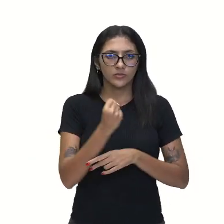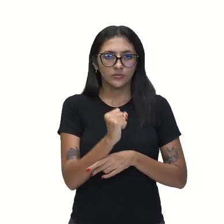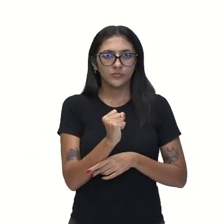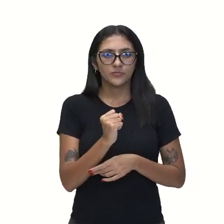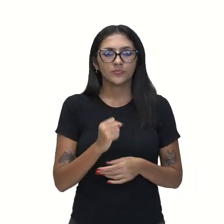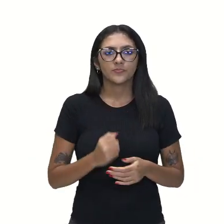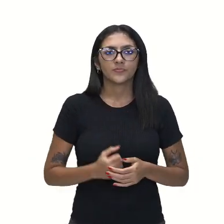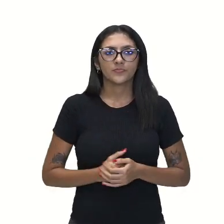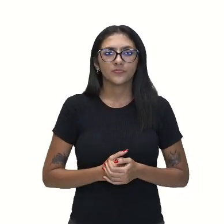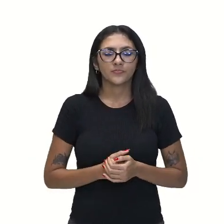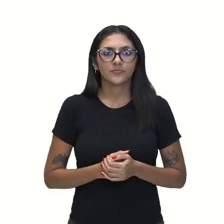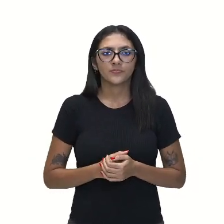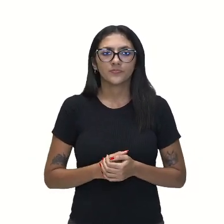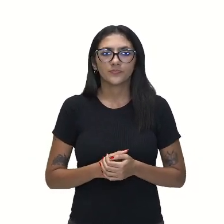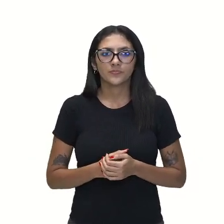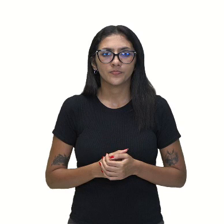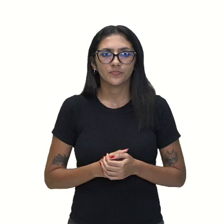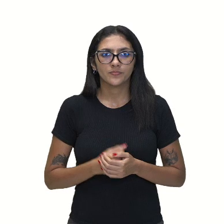Log